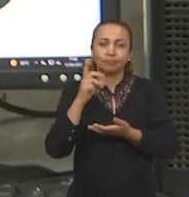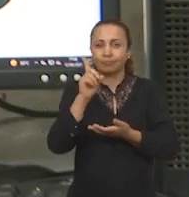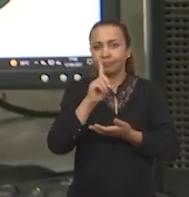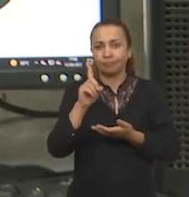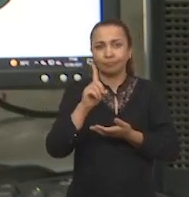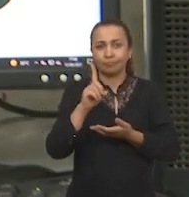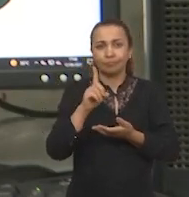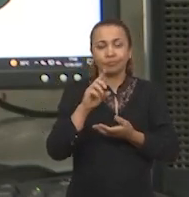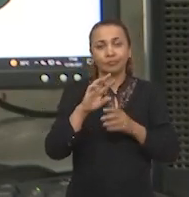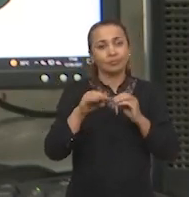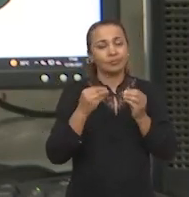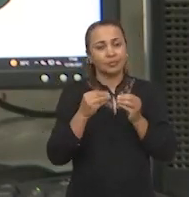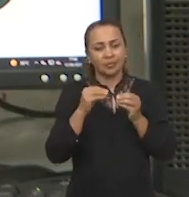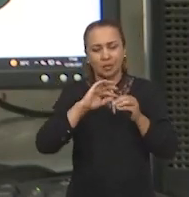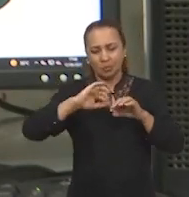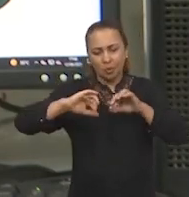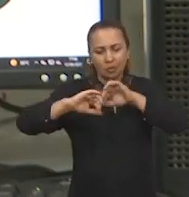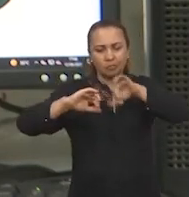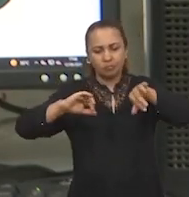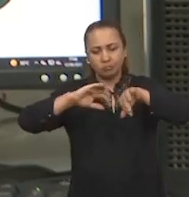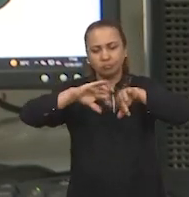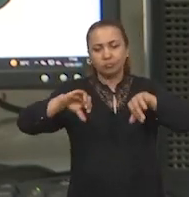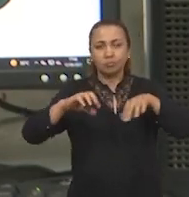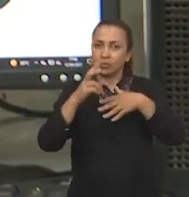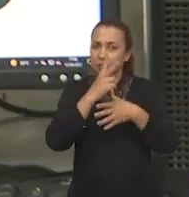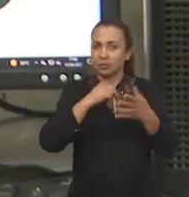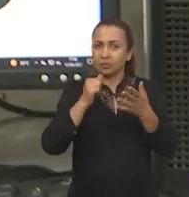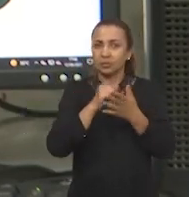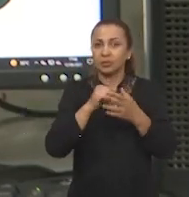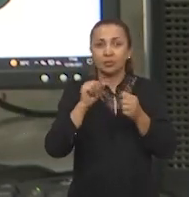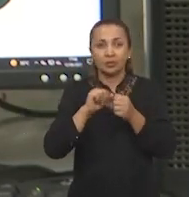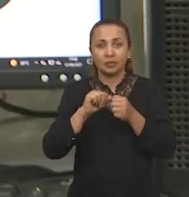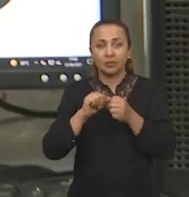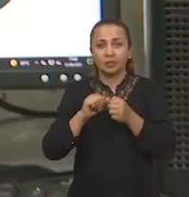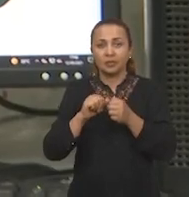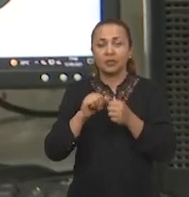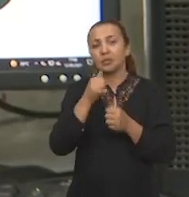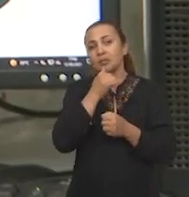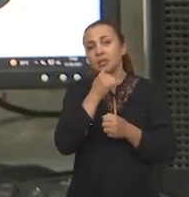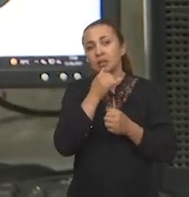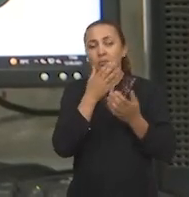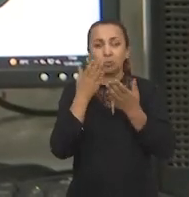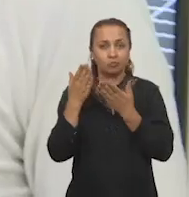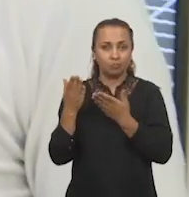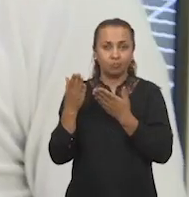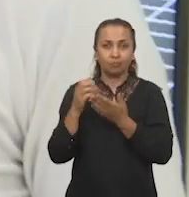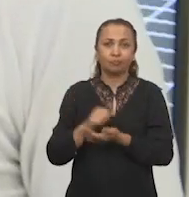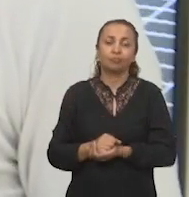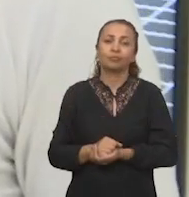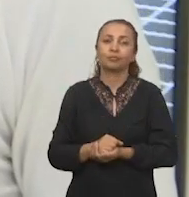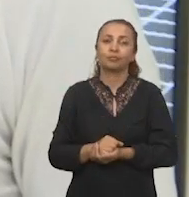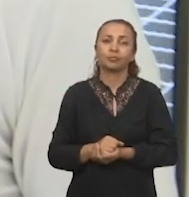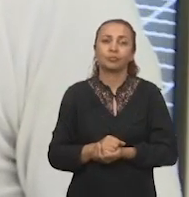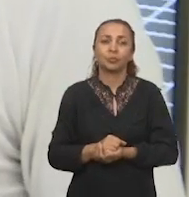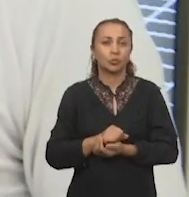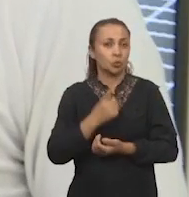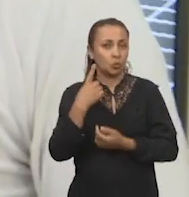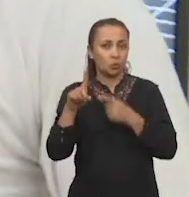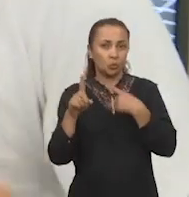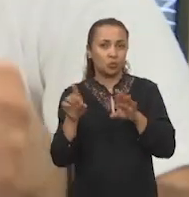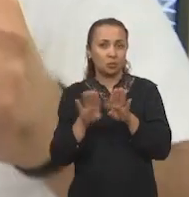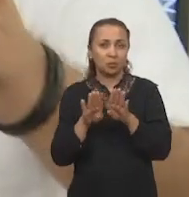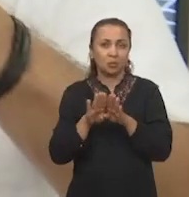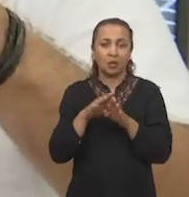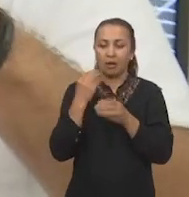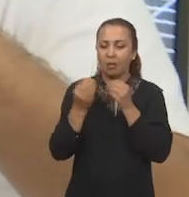gente segmenta a imagem e cria uma malha, tipo esse exemplo aqui. Outro ponto